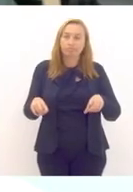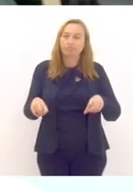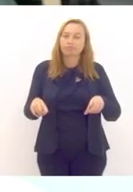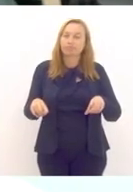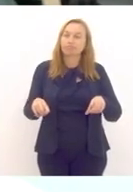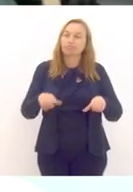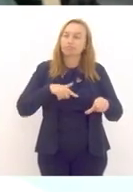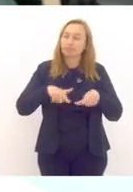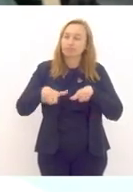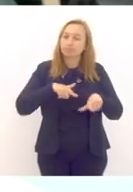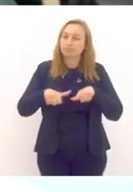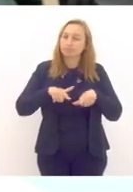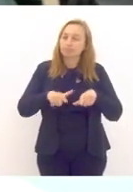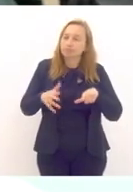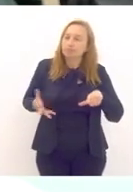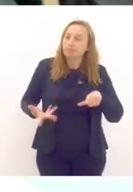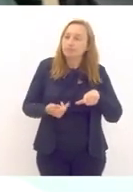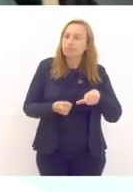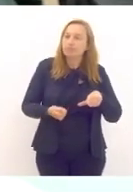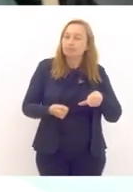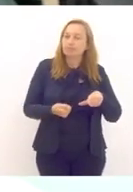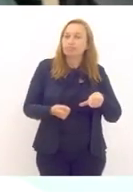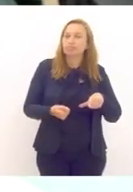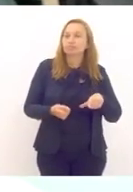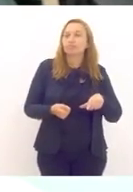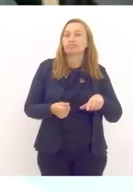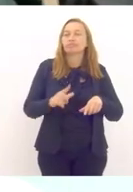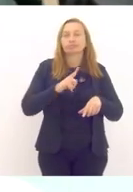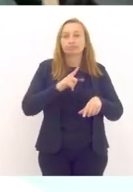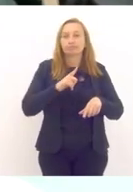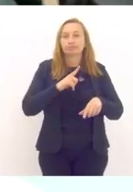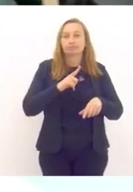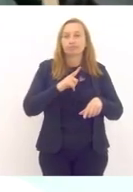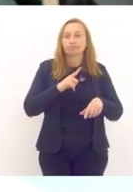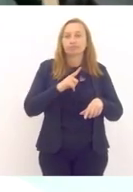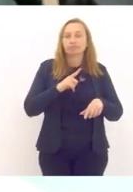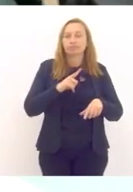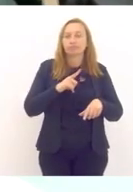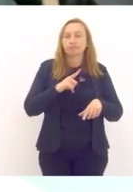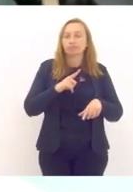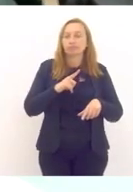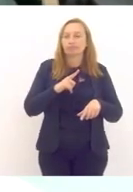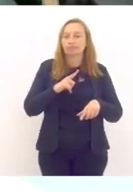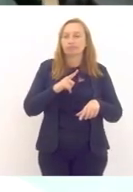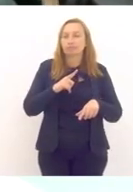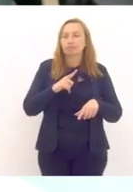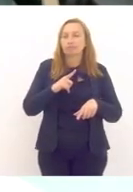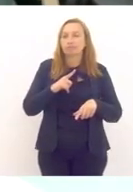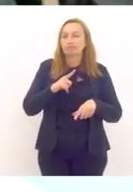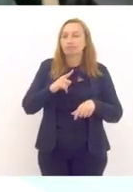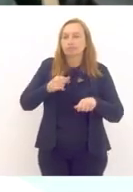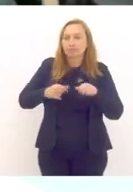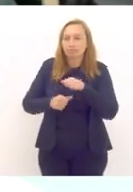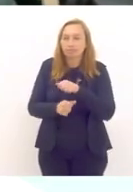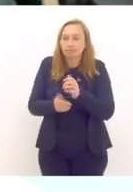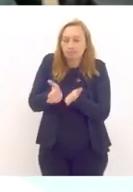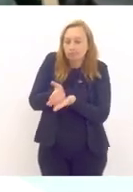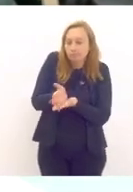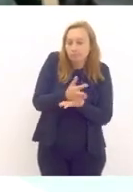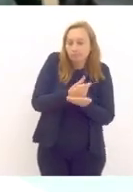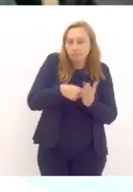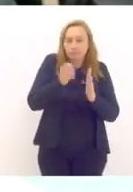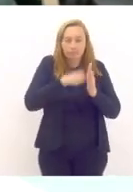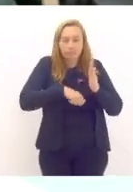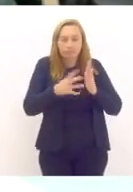o motivo para o Estado existir, se tiver uma receita sendo arrecadada, tributada com qualidade. Isso